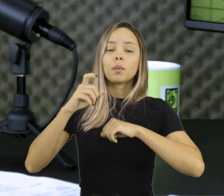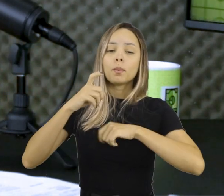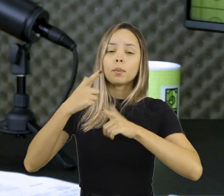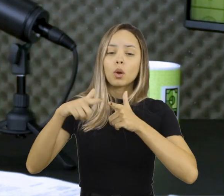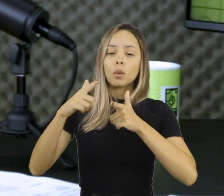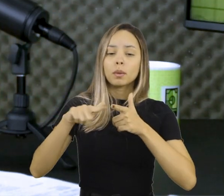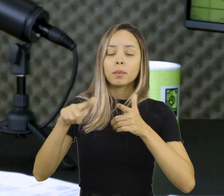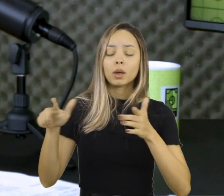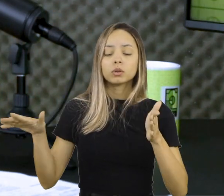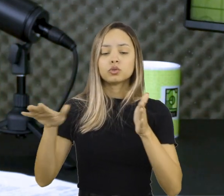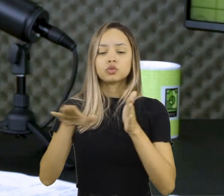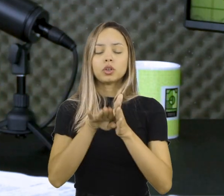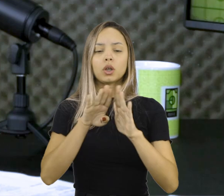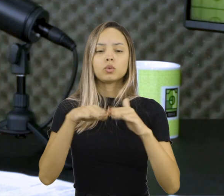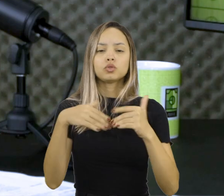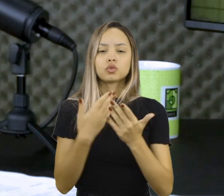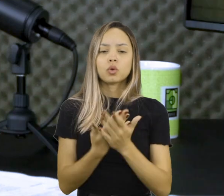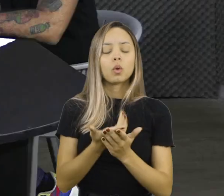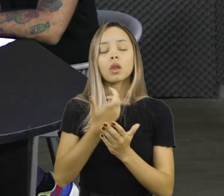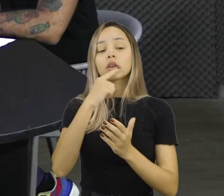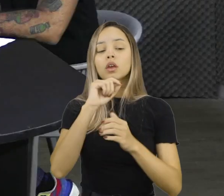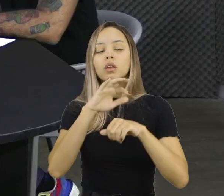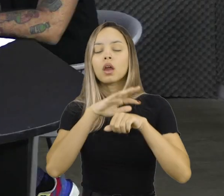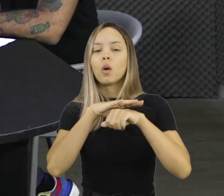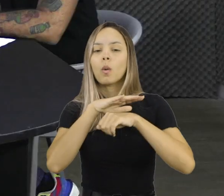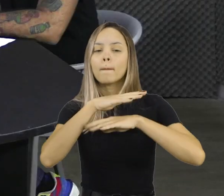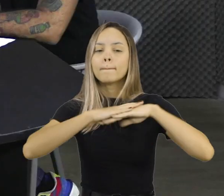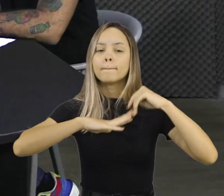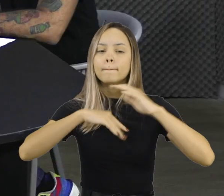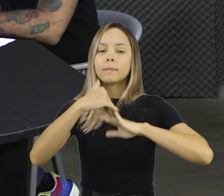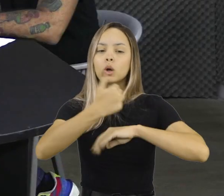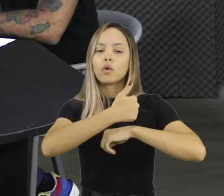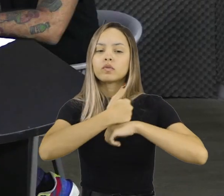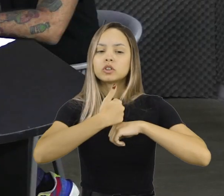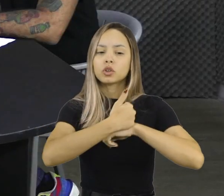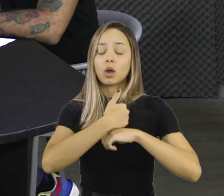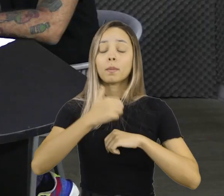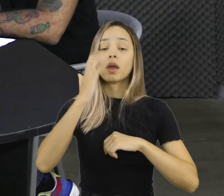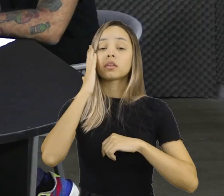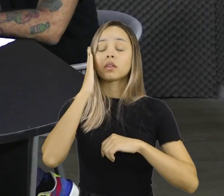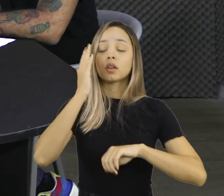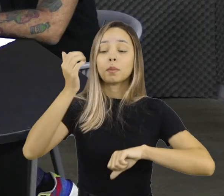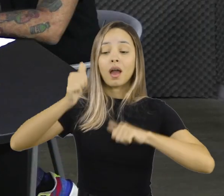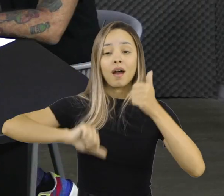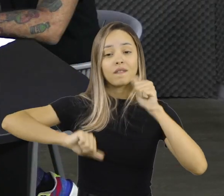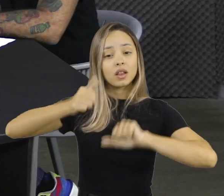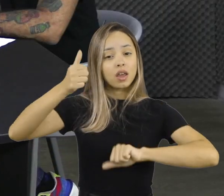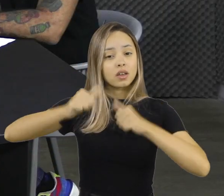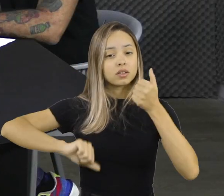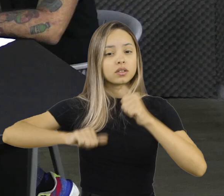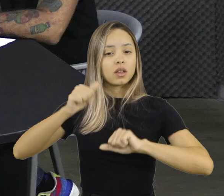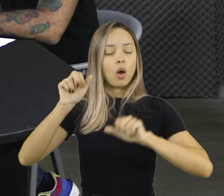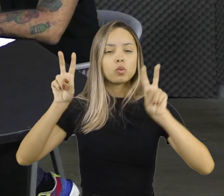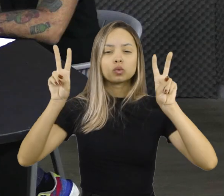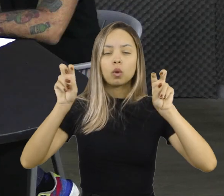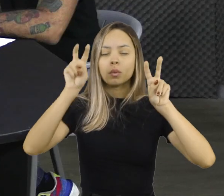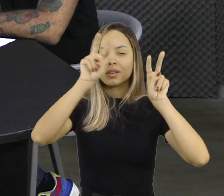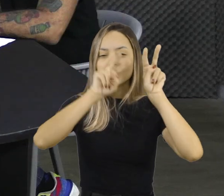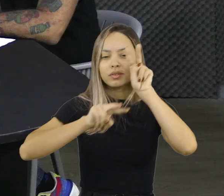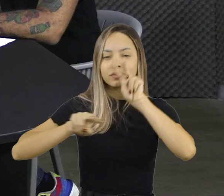escola Quem é o profissional do ae que tá capacitado para fazer avaliação funcional da Visão